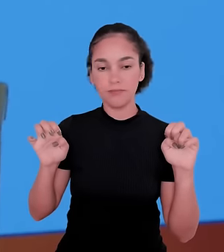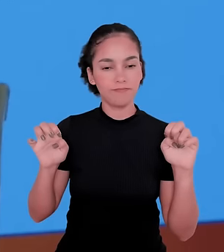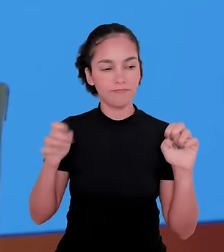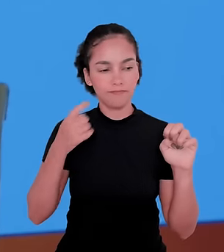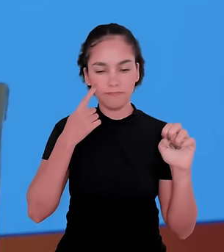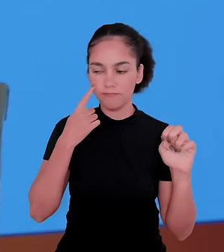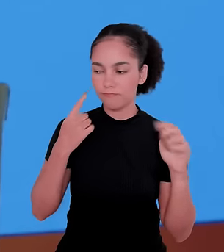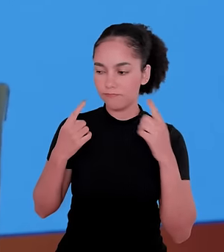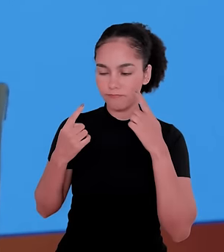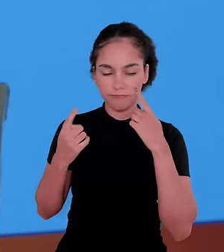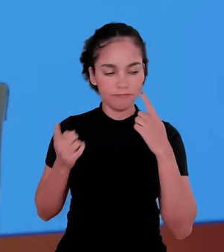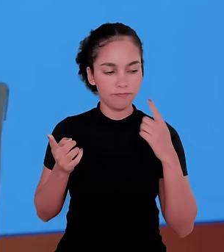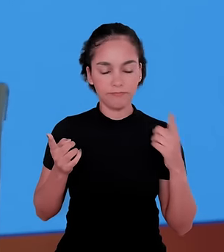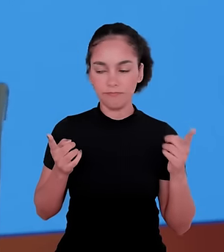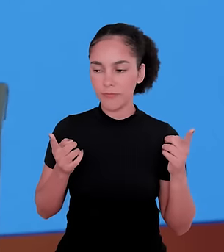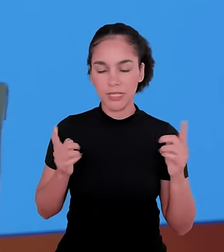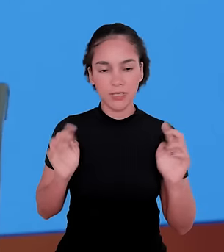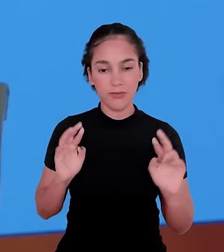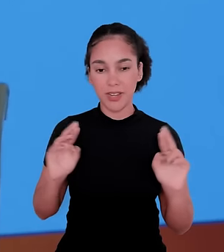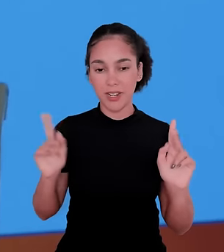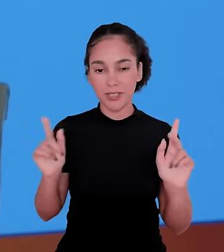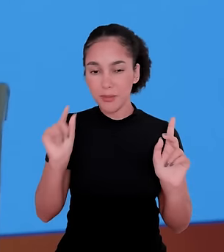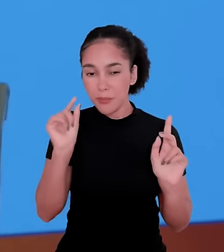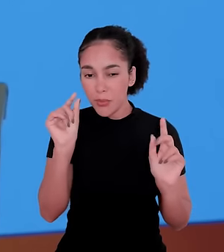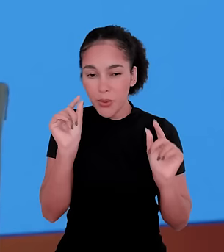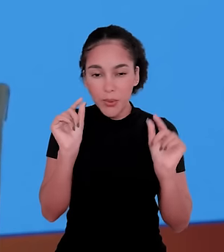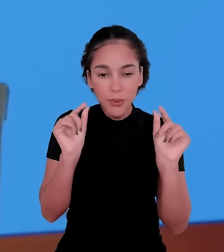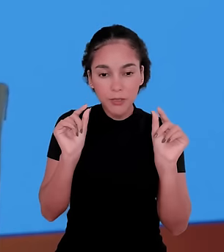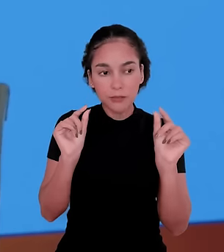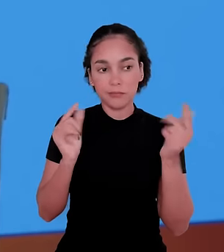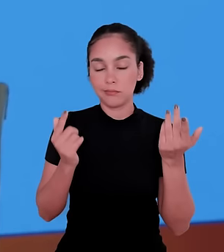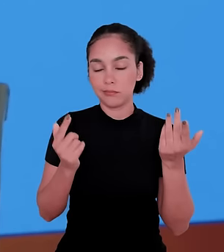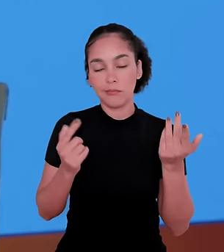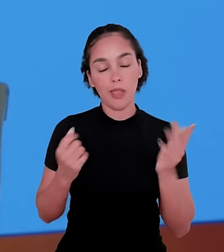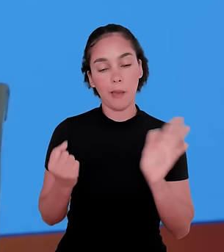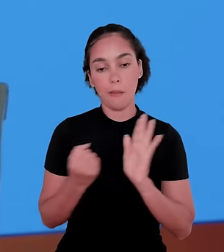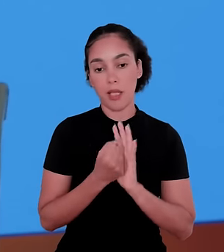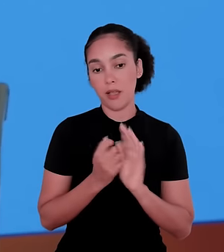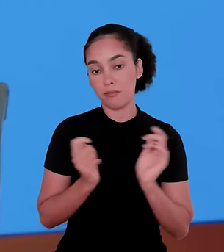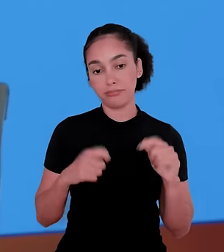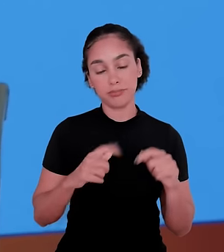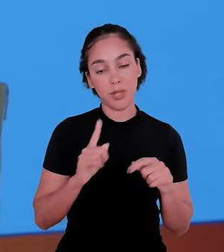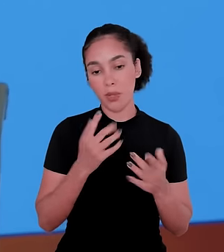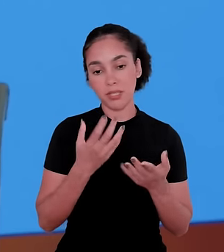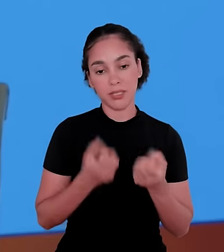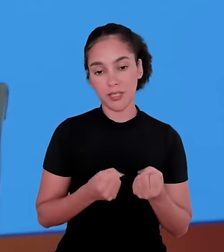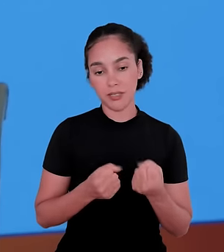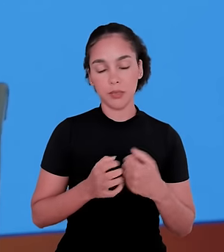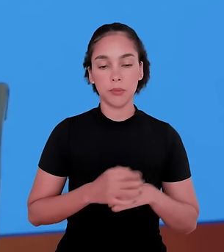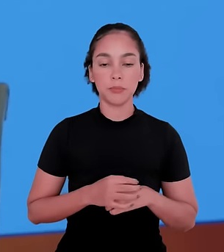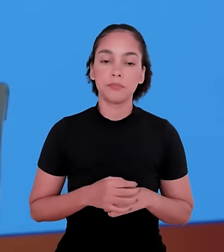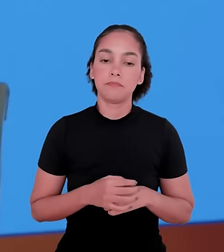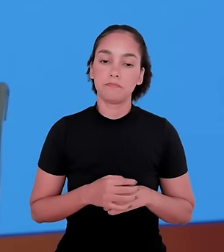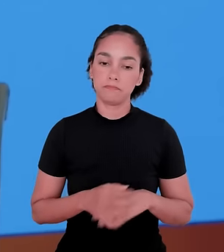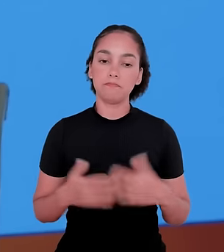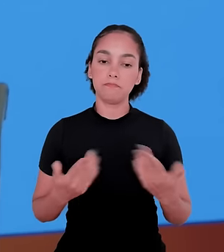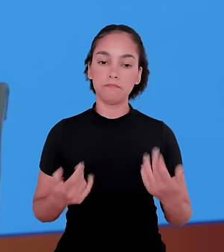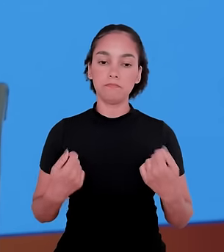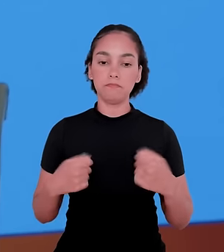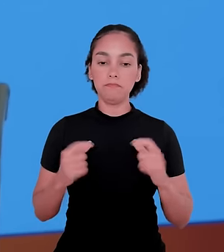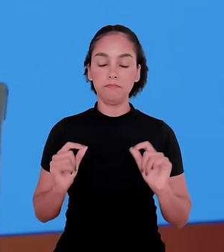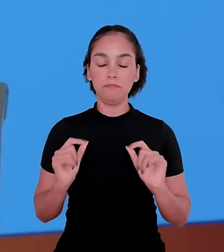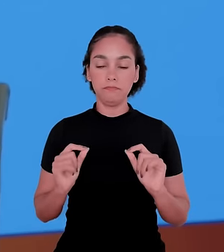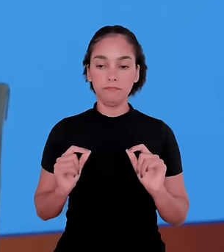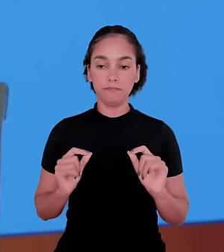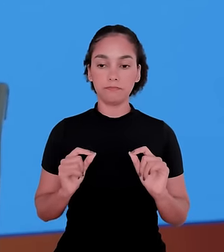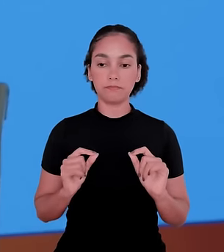diferença então a chance dessa dessa marca não ser aceita é muito grande Tá legal tá então você faz o que a gente recomenda é